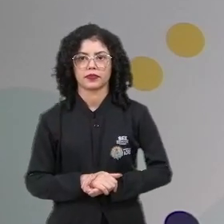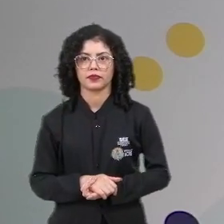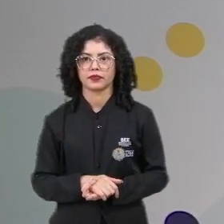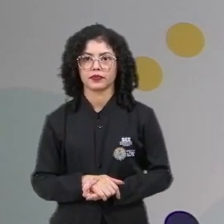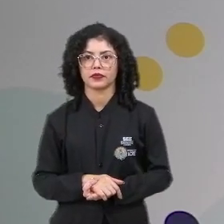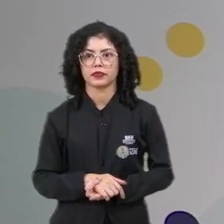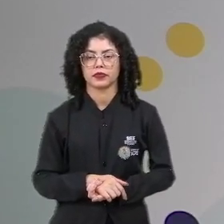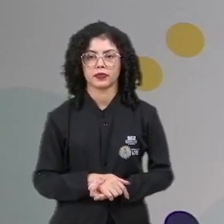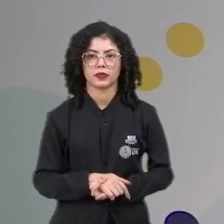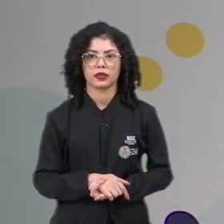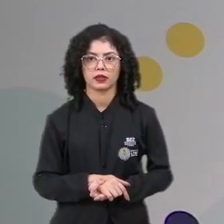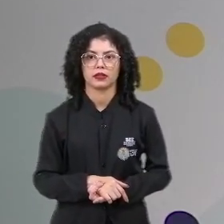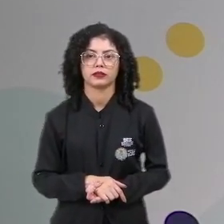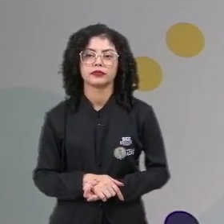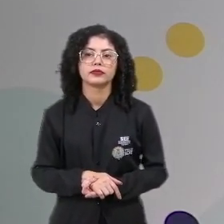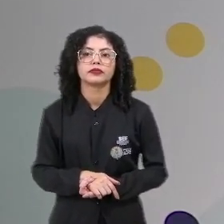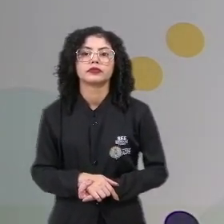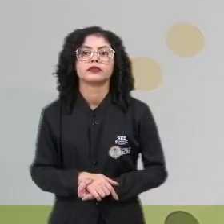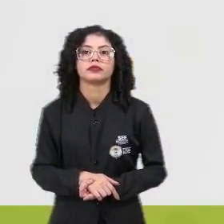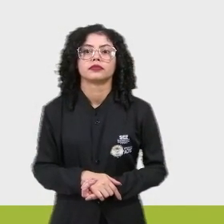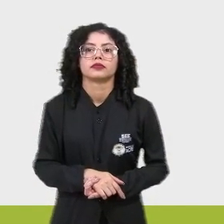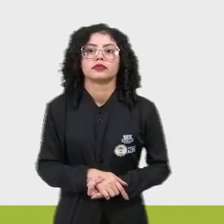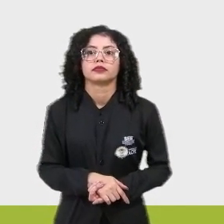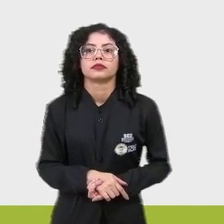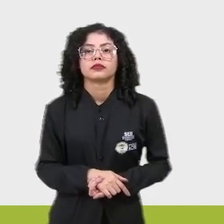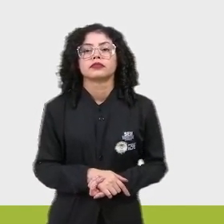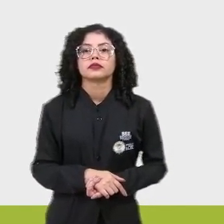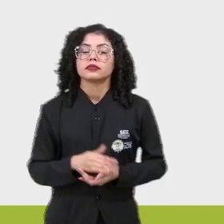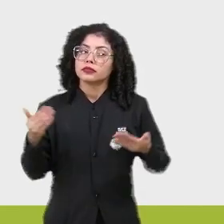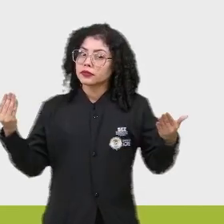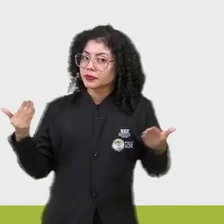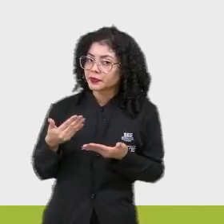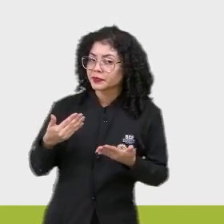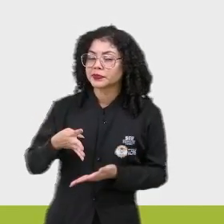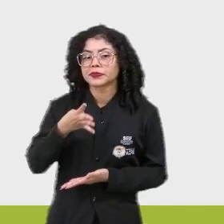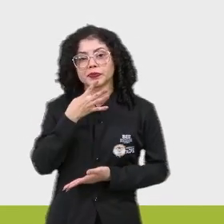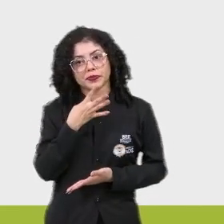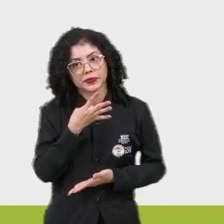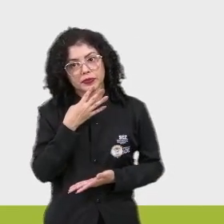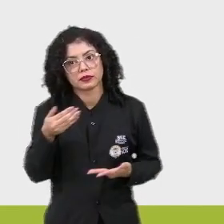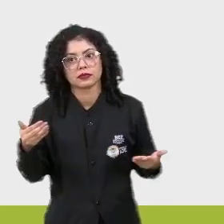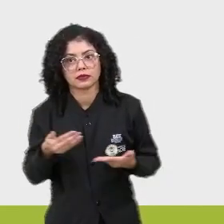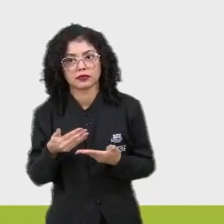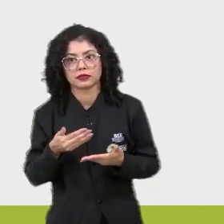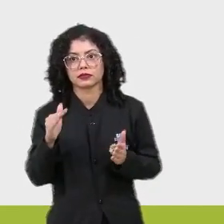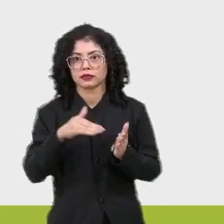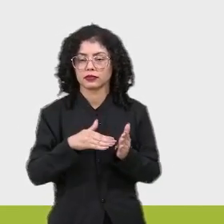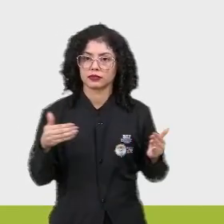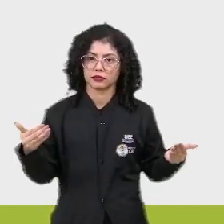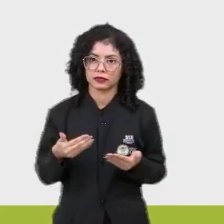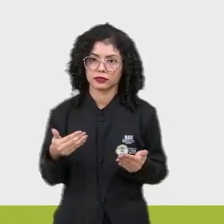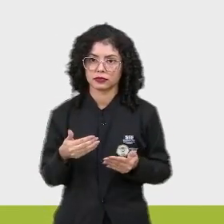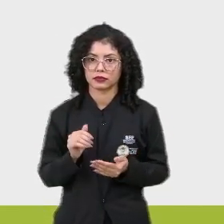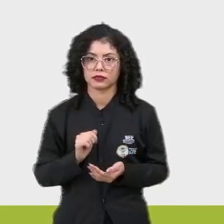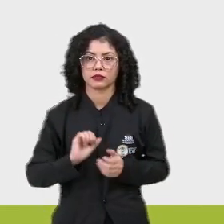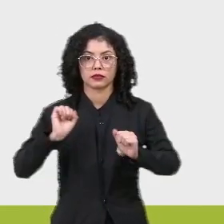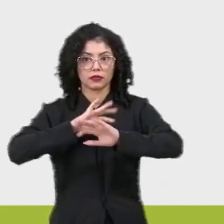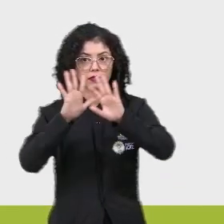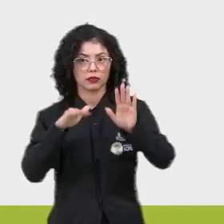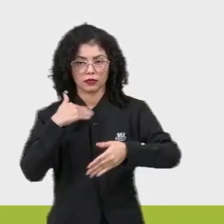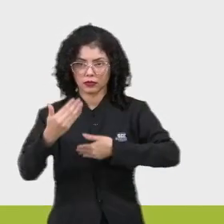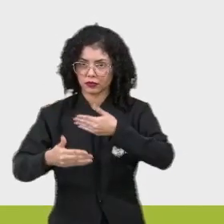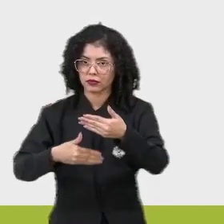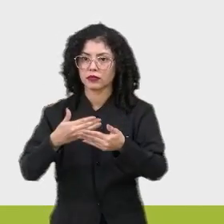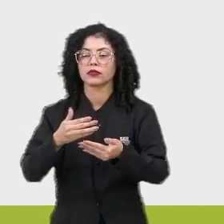estipulado. E é dessa forma que conhecemos a tabela até hoje. É claro que